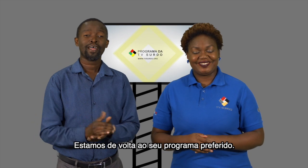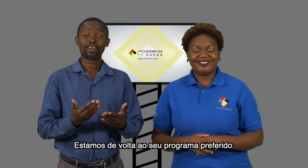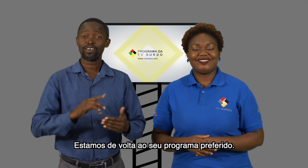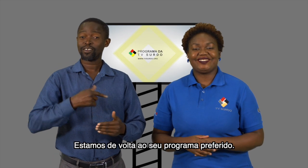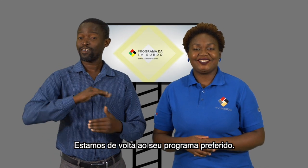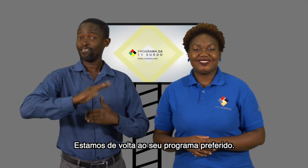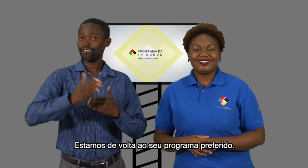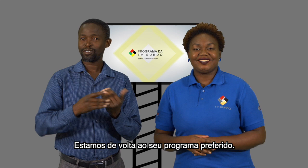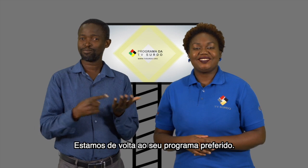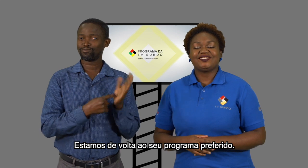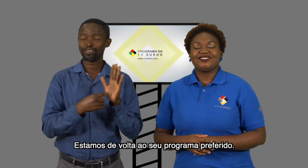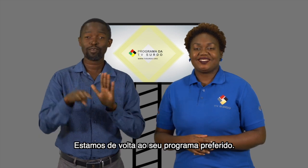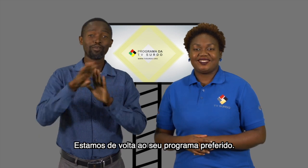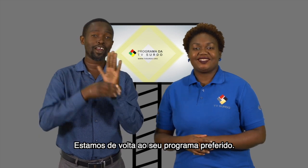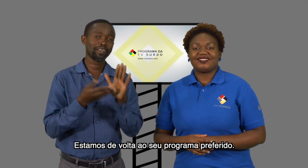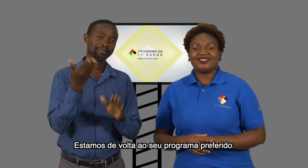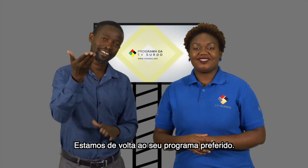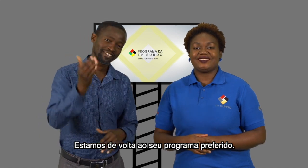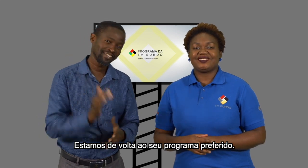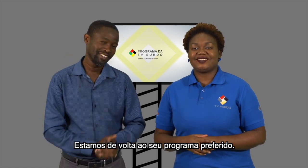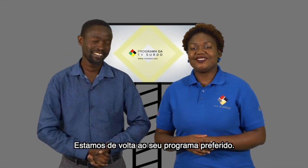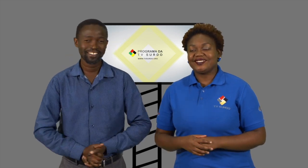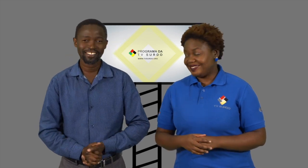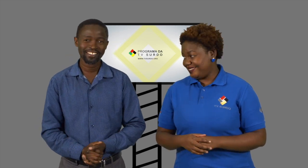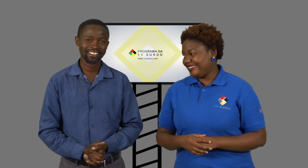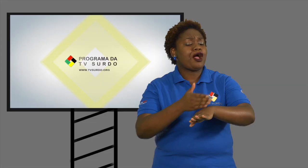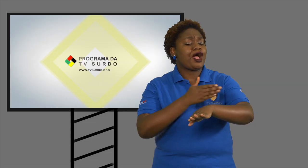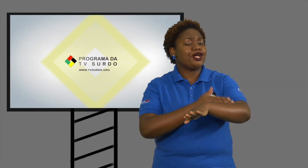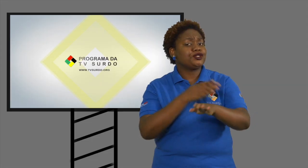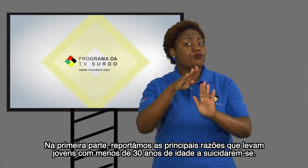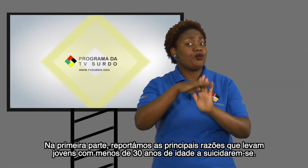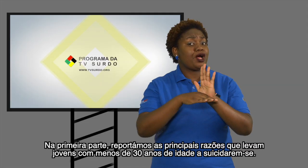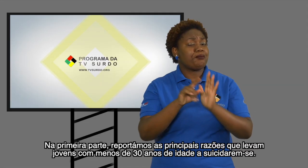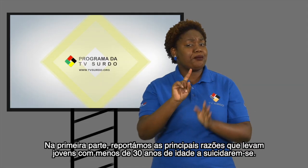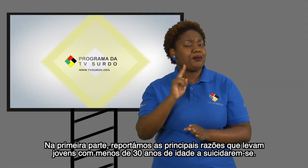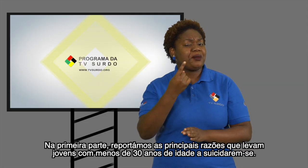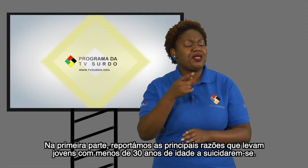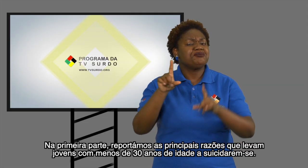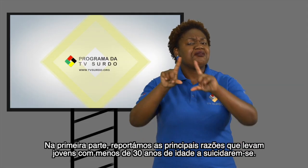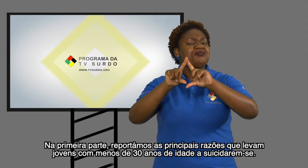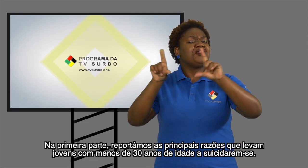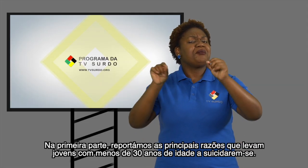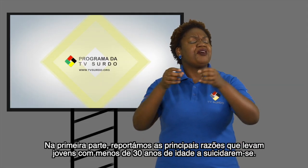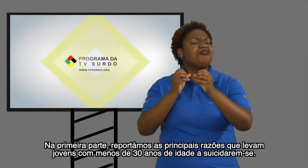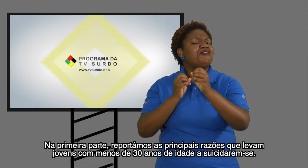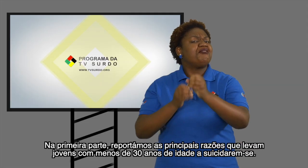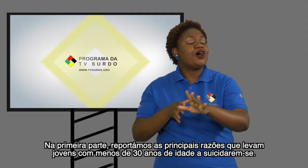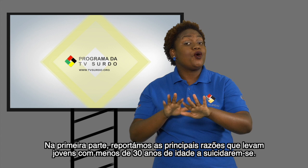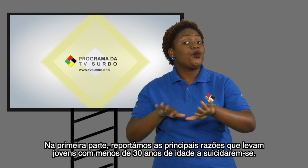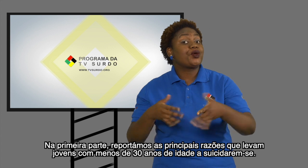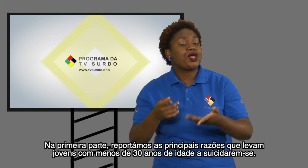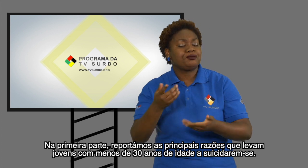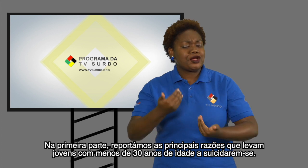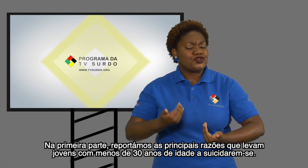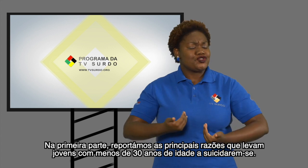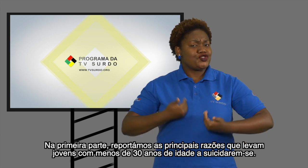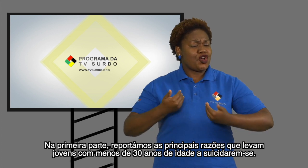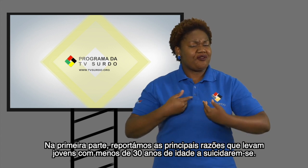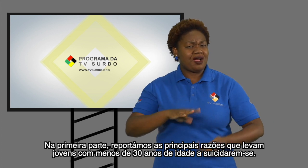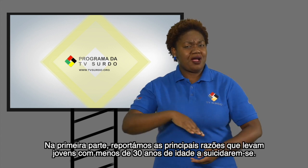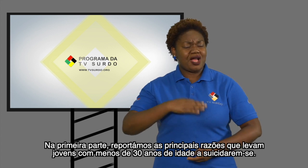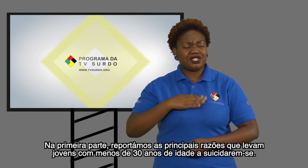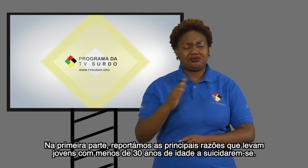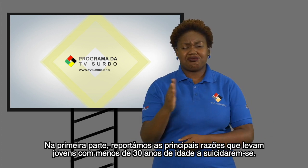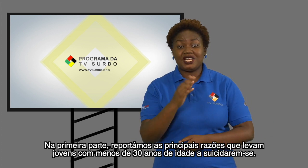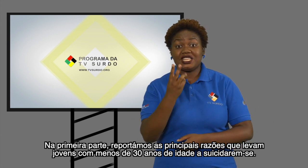Estamos de volta ao seu programa preferido. Na primeira parte, reportamos as principais razões que